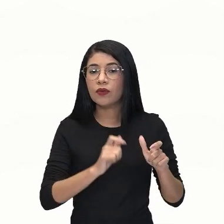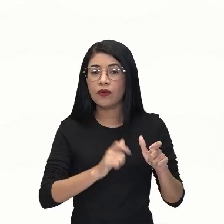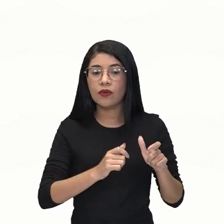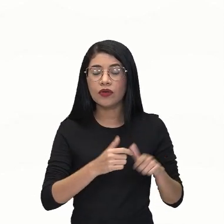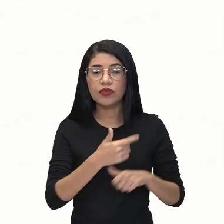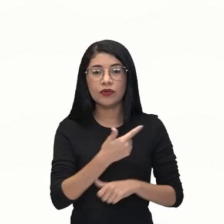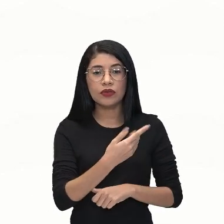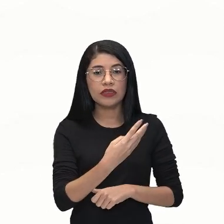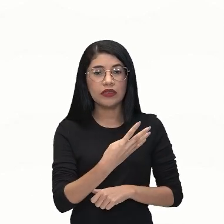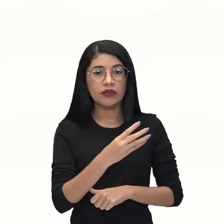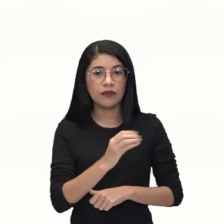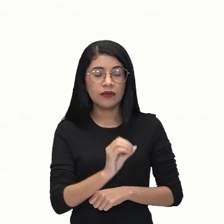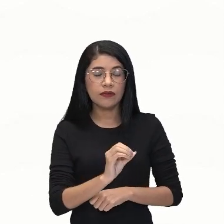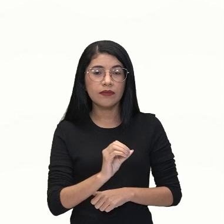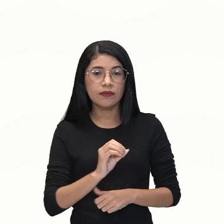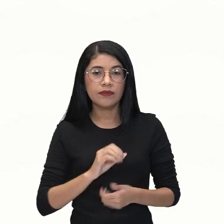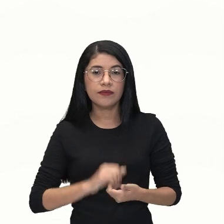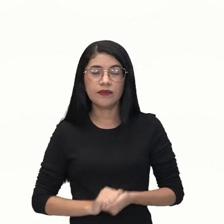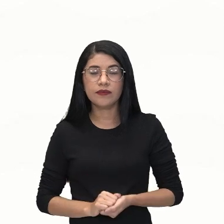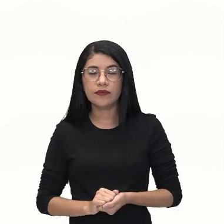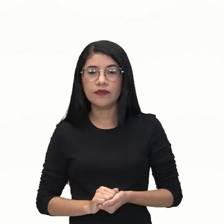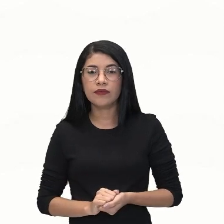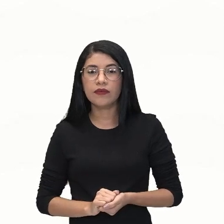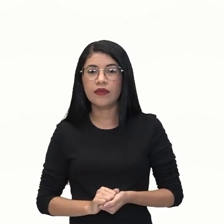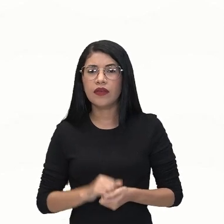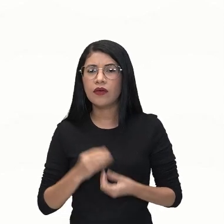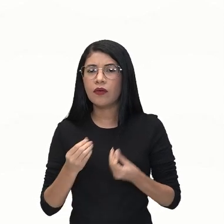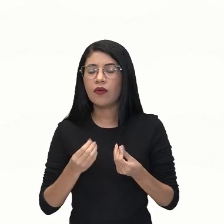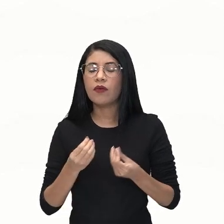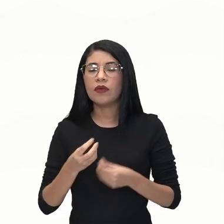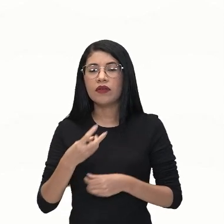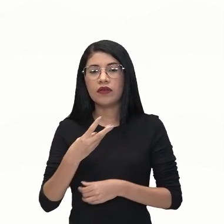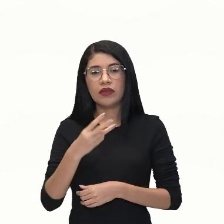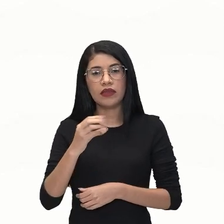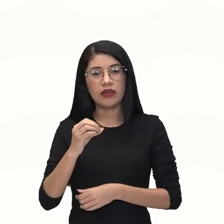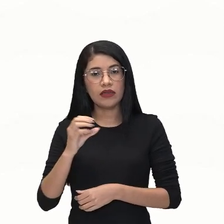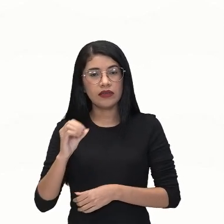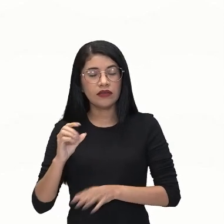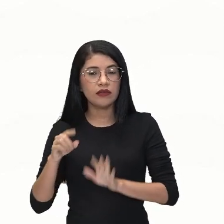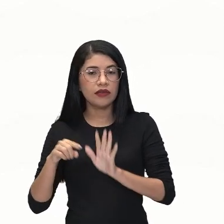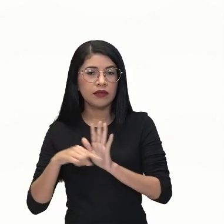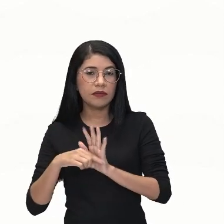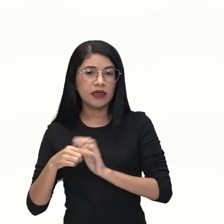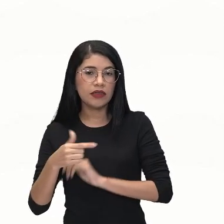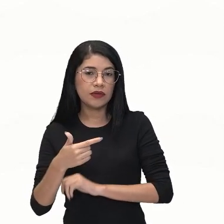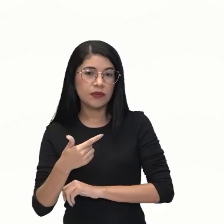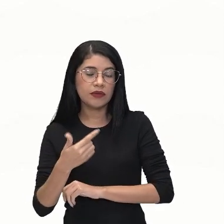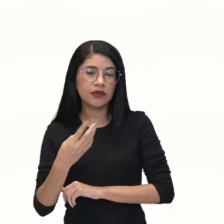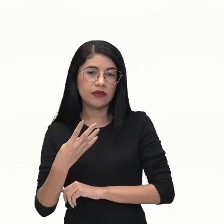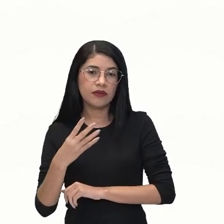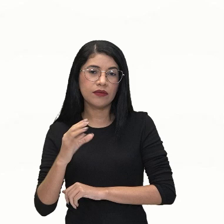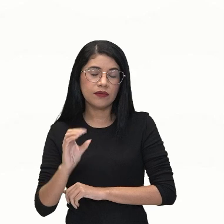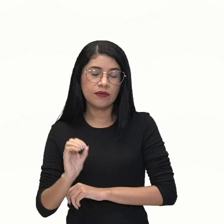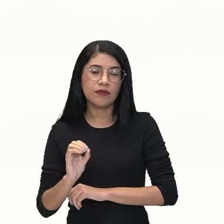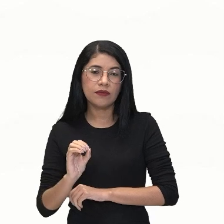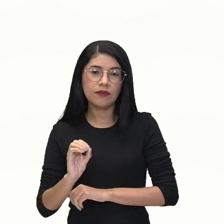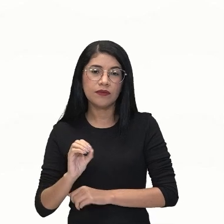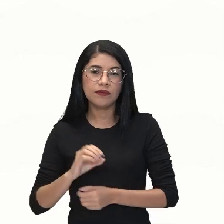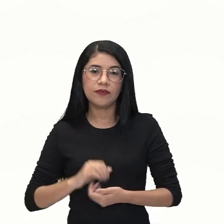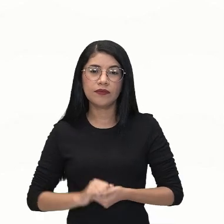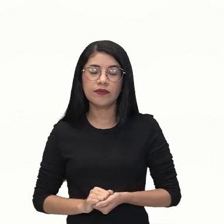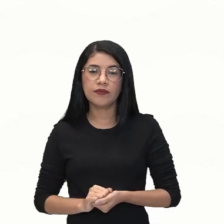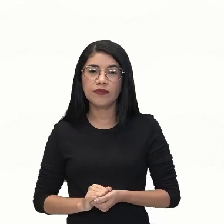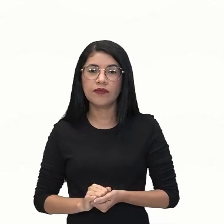de 240. Então você subtrai o valor que você quer chegar pelo valor que você